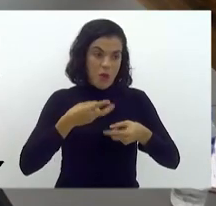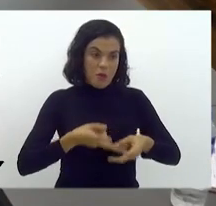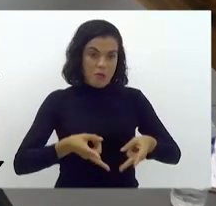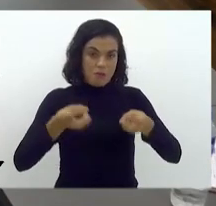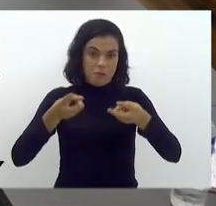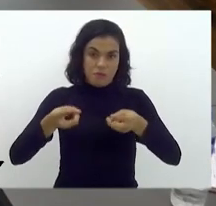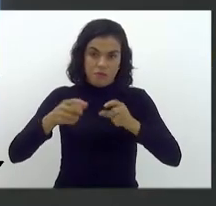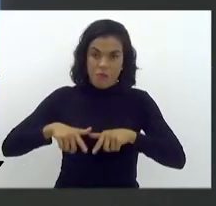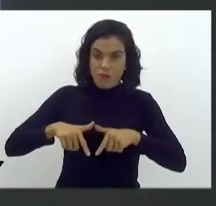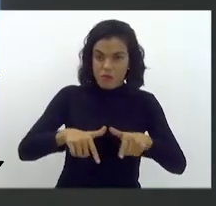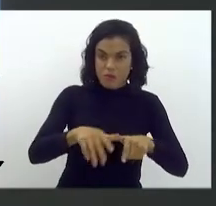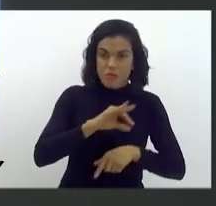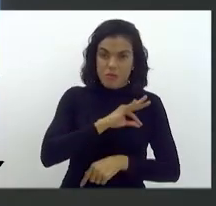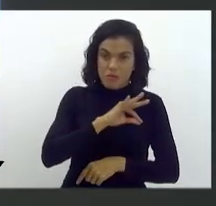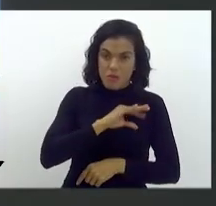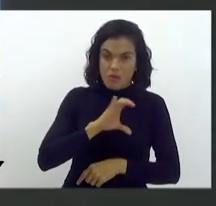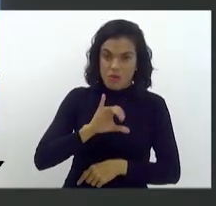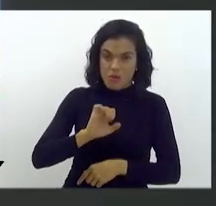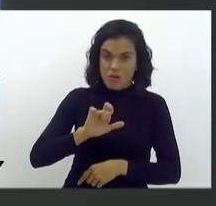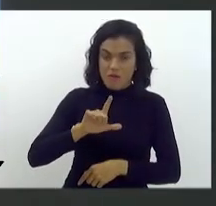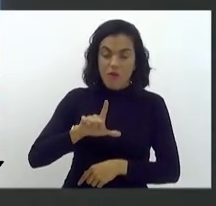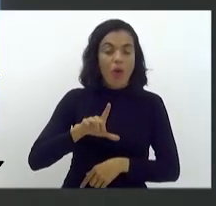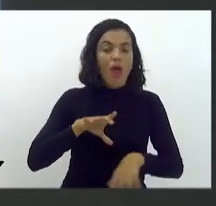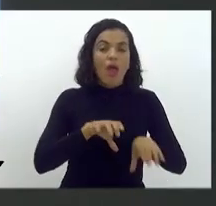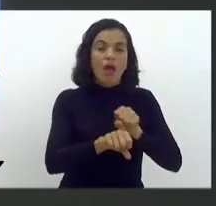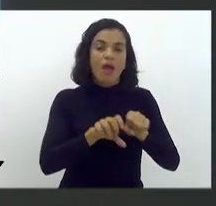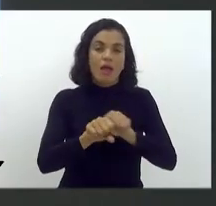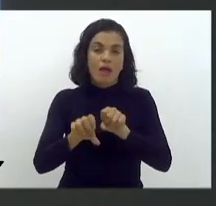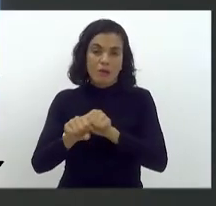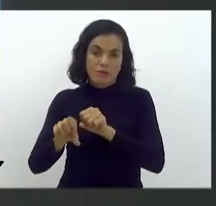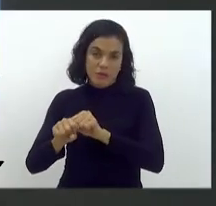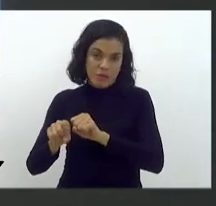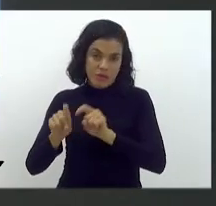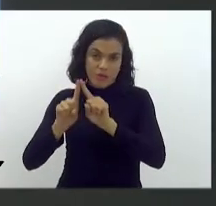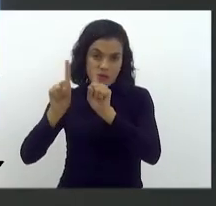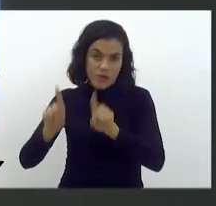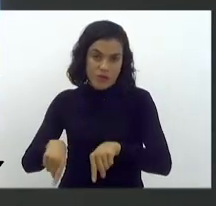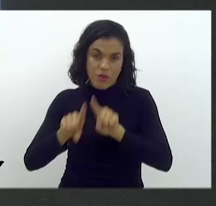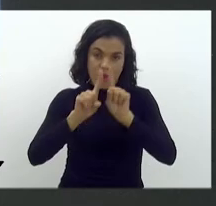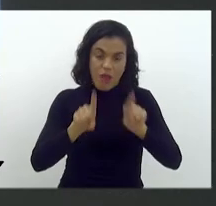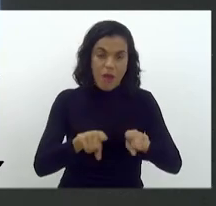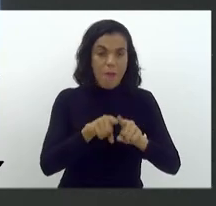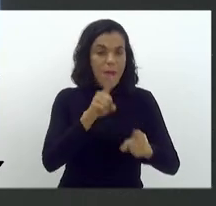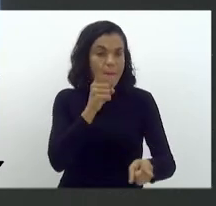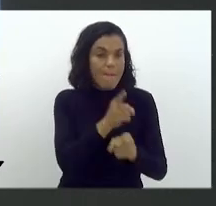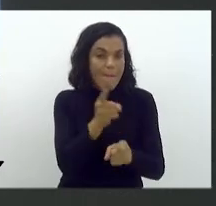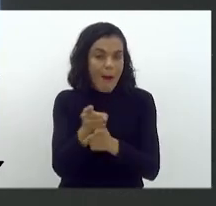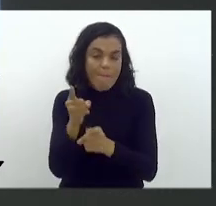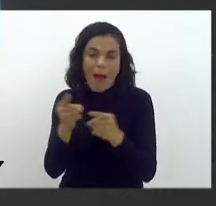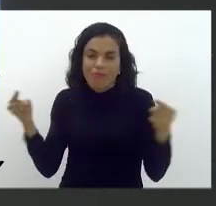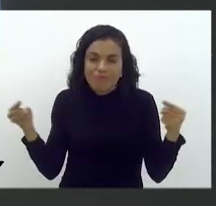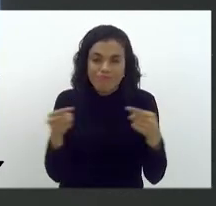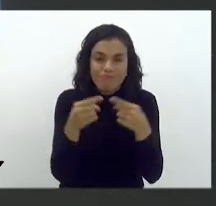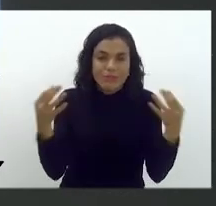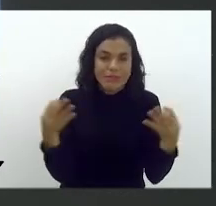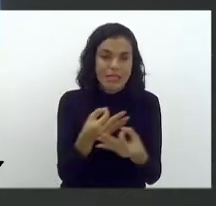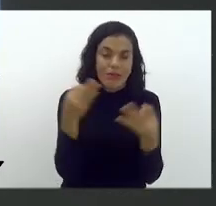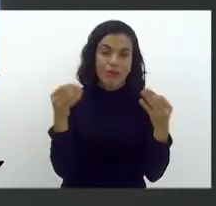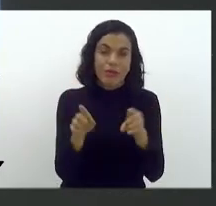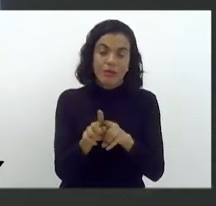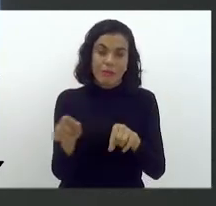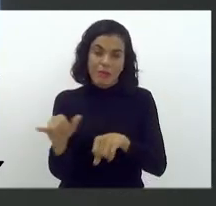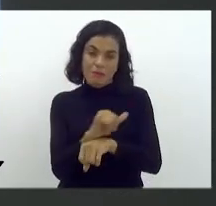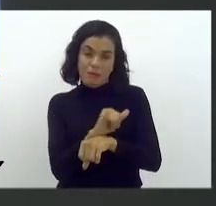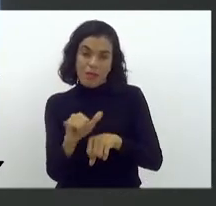na atuação da polícia civil seria a capacitação dos quadros da instituição para identificação adequada dos casos como a gente já falou e adoção